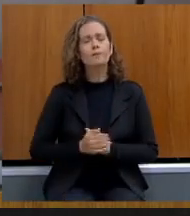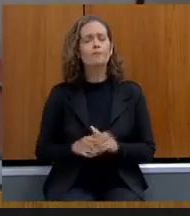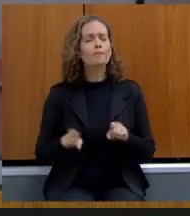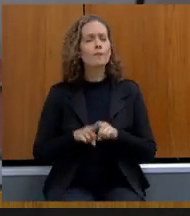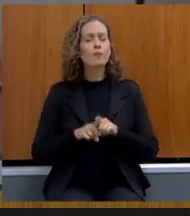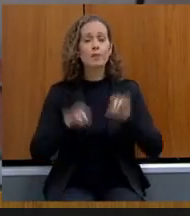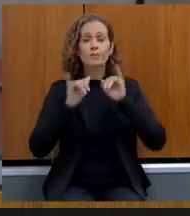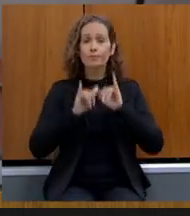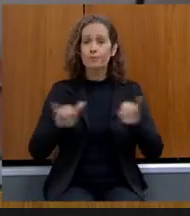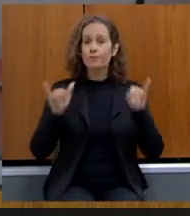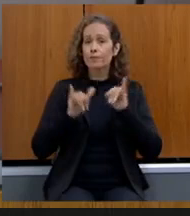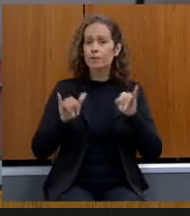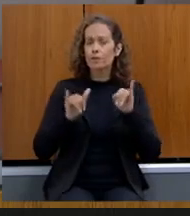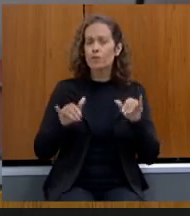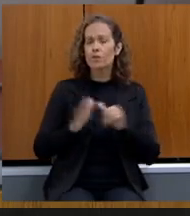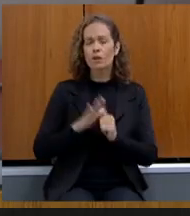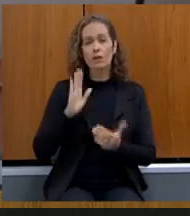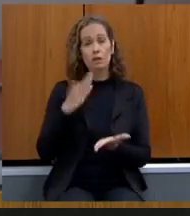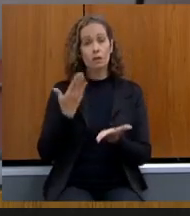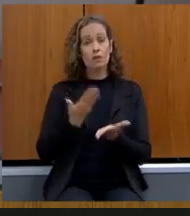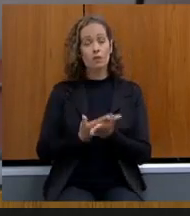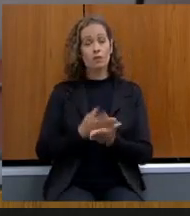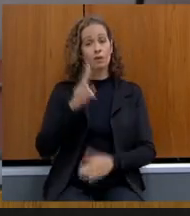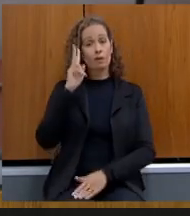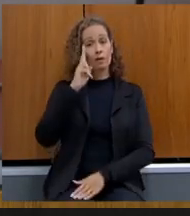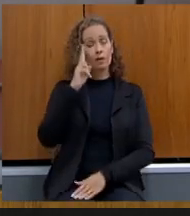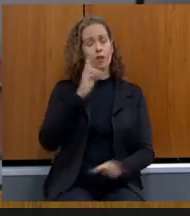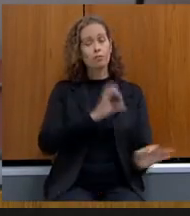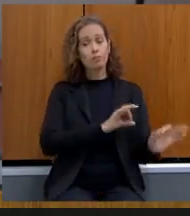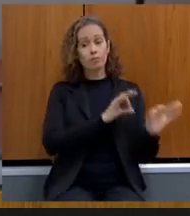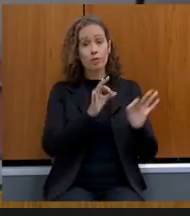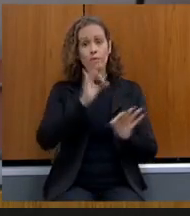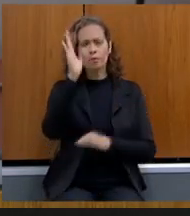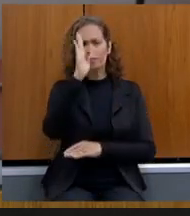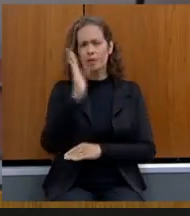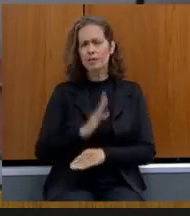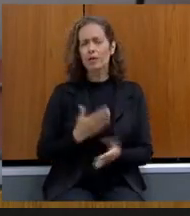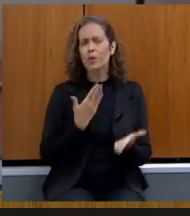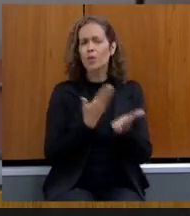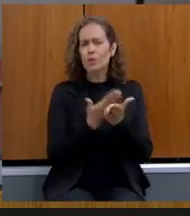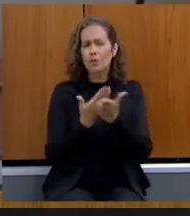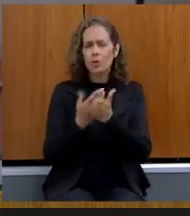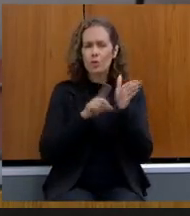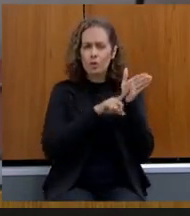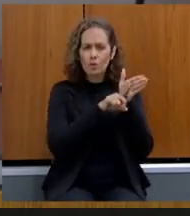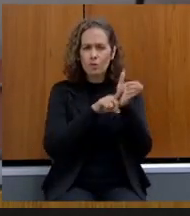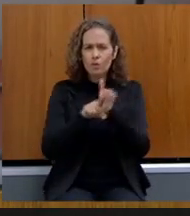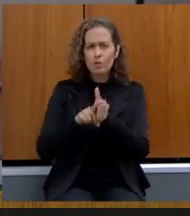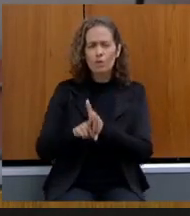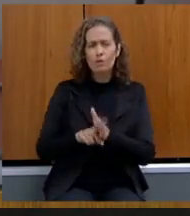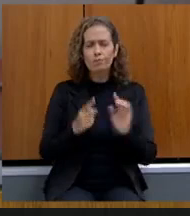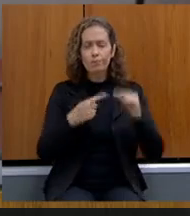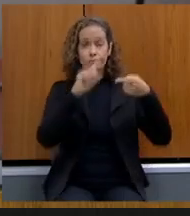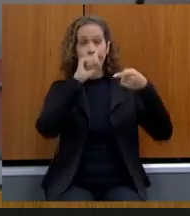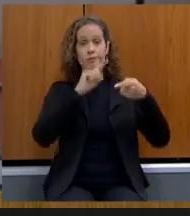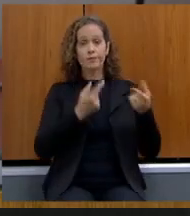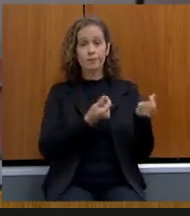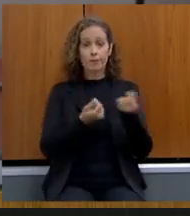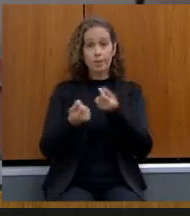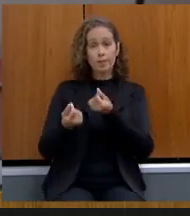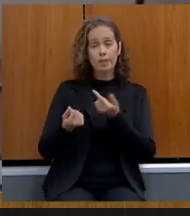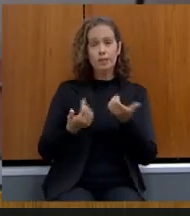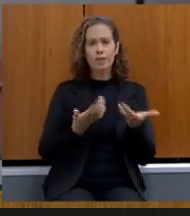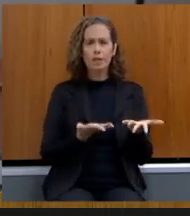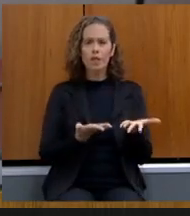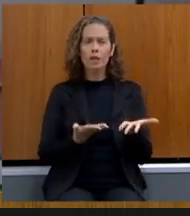dizer não houve acredito que na história do Brasil Oi tudo de impacto financeiro em relação à